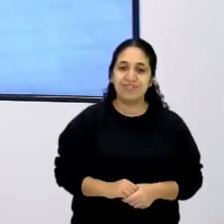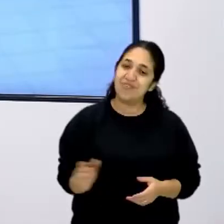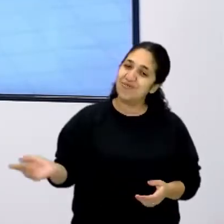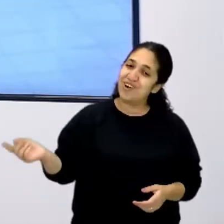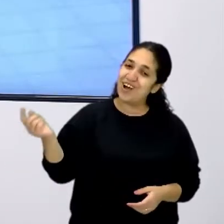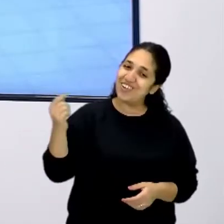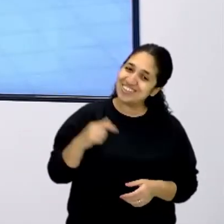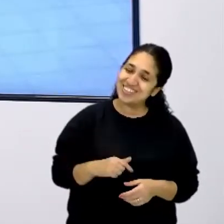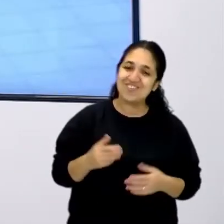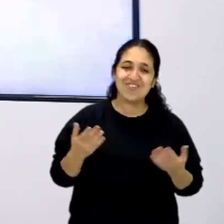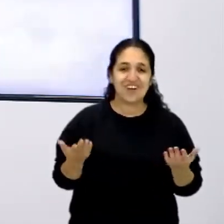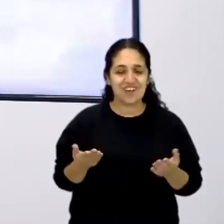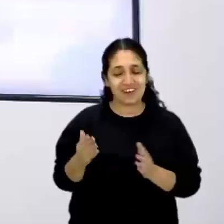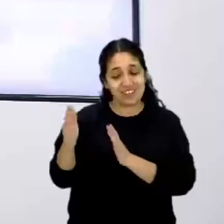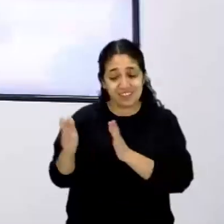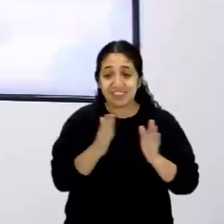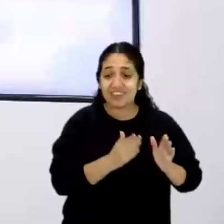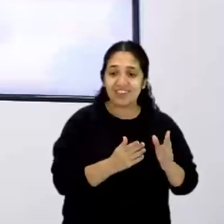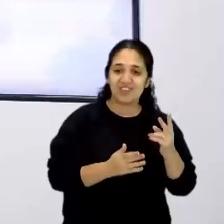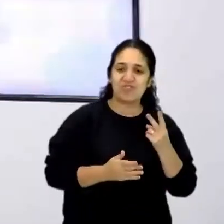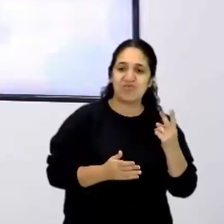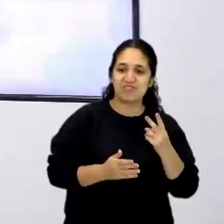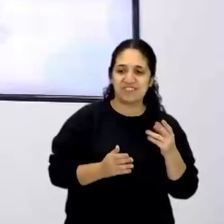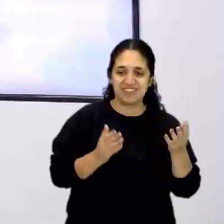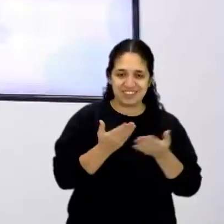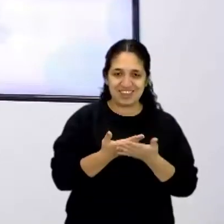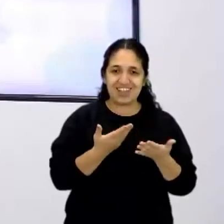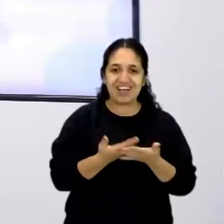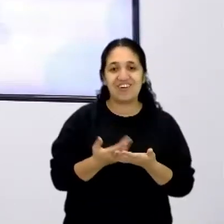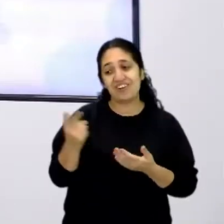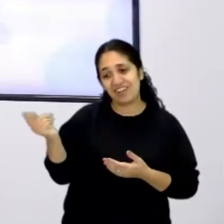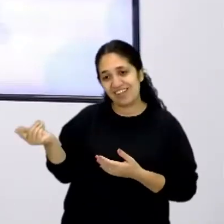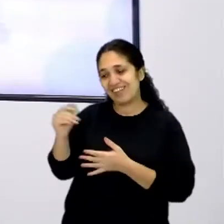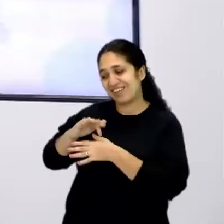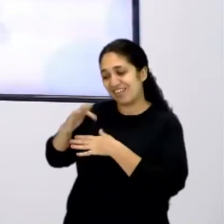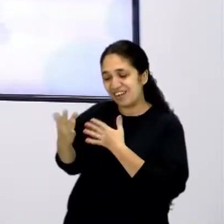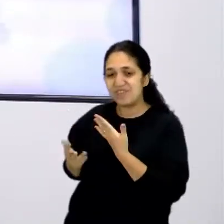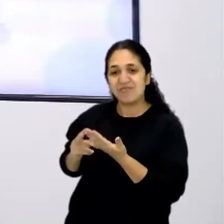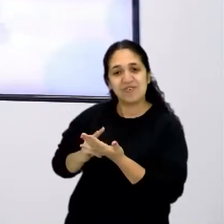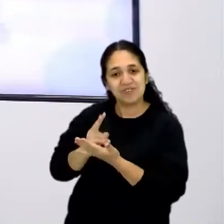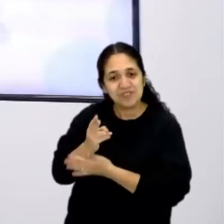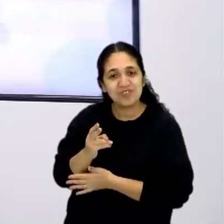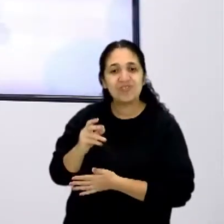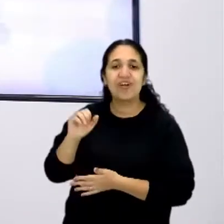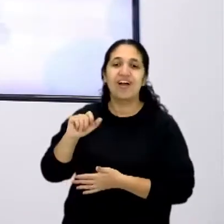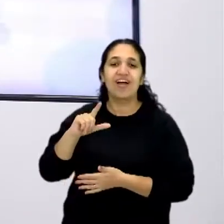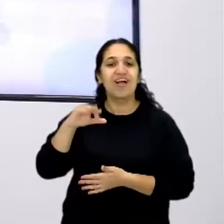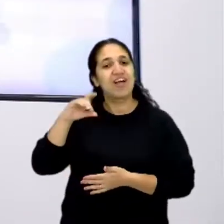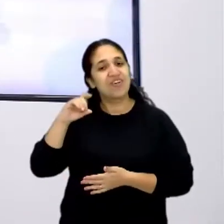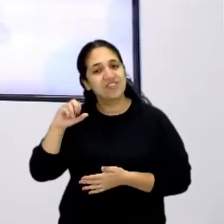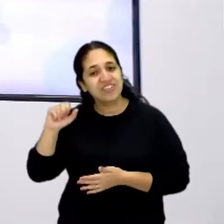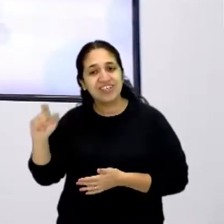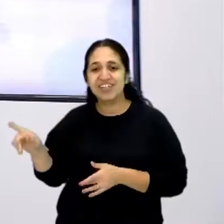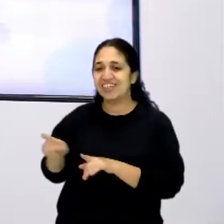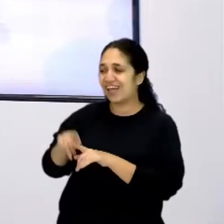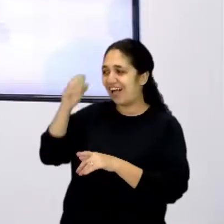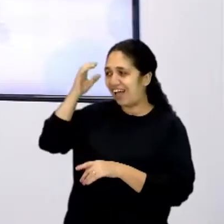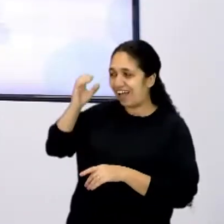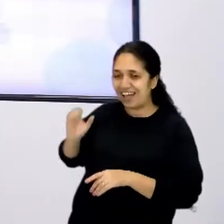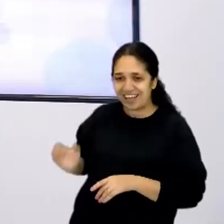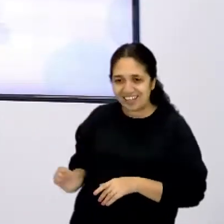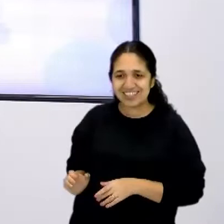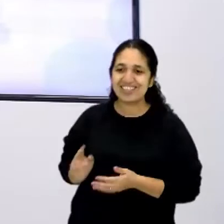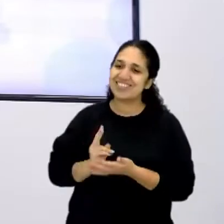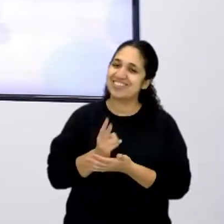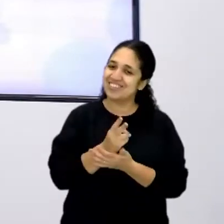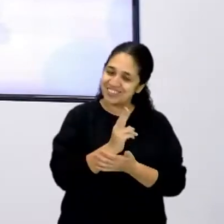voltando então para a segunda parte da nossa aula. E na Libras continua com a gente o Éder e a Cris, tá bom? Eles